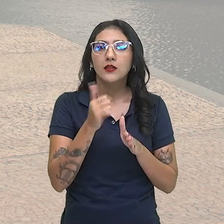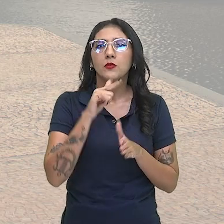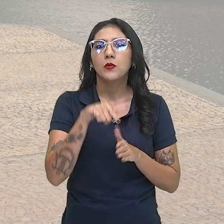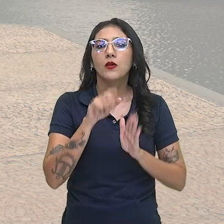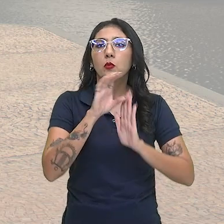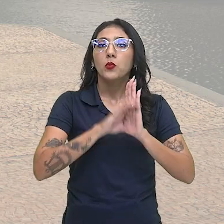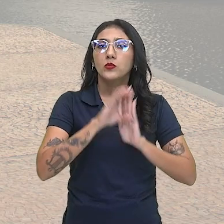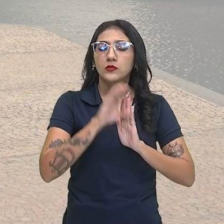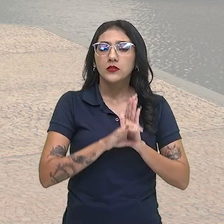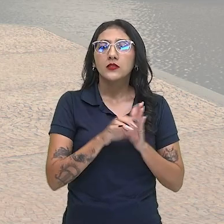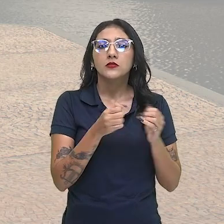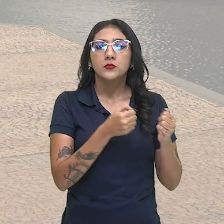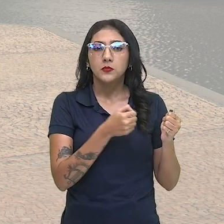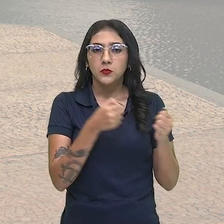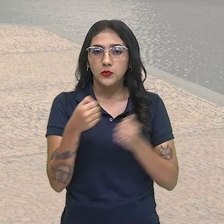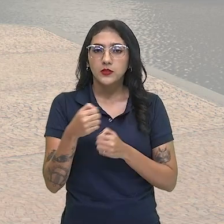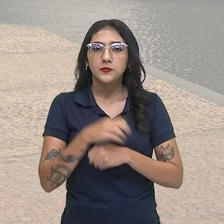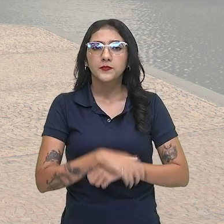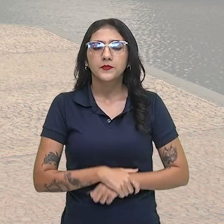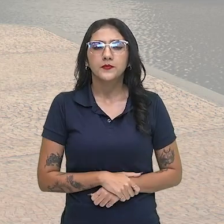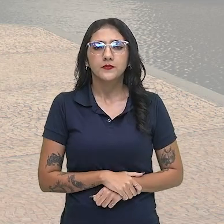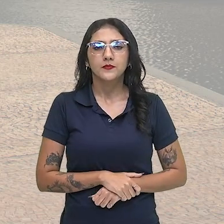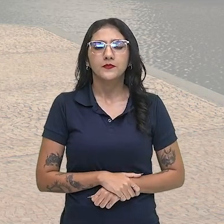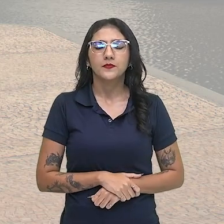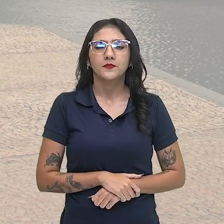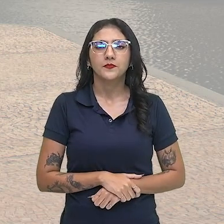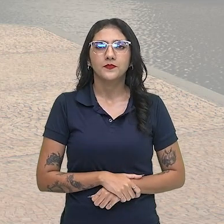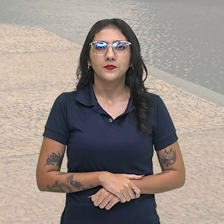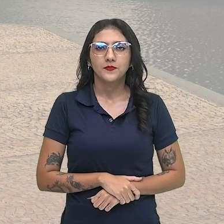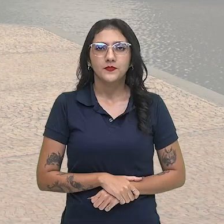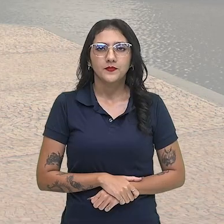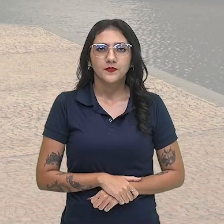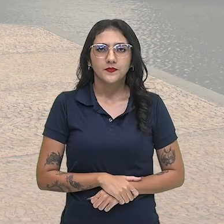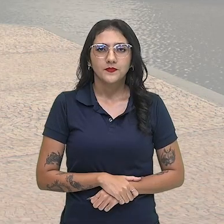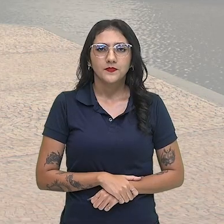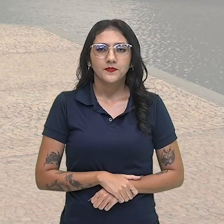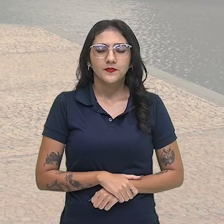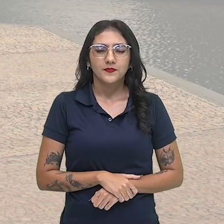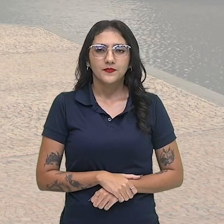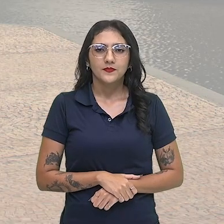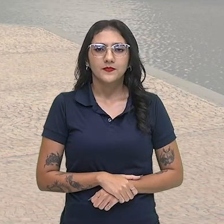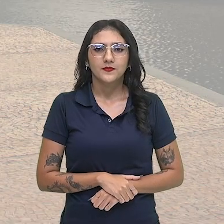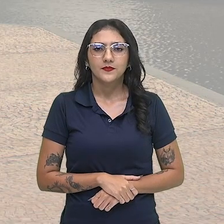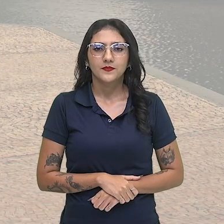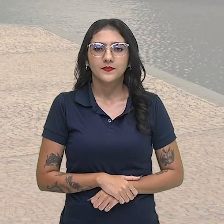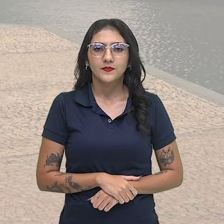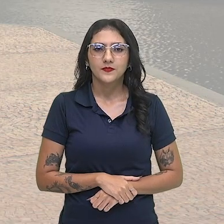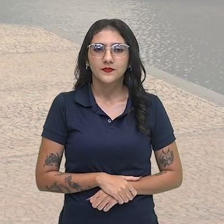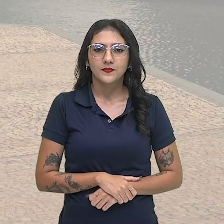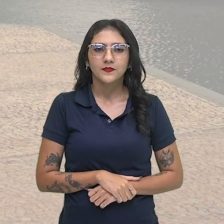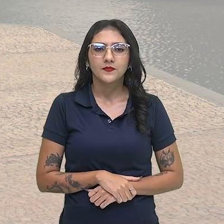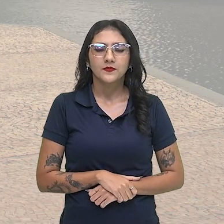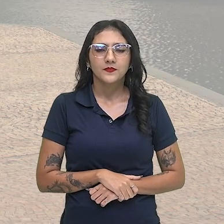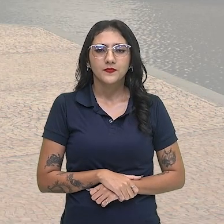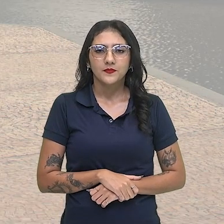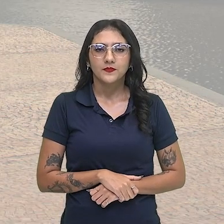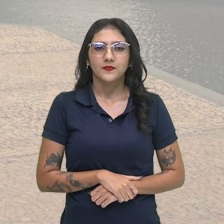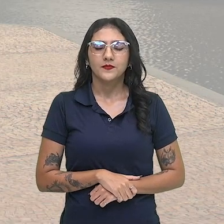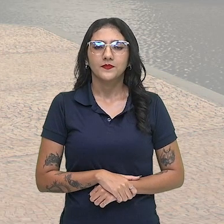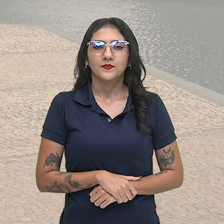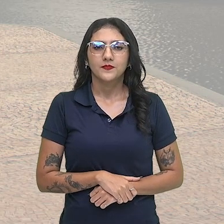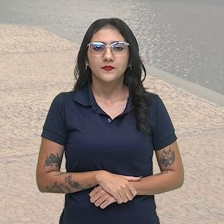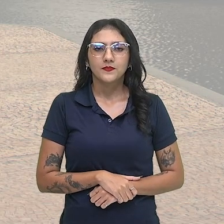trabalhando o conceito de poder, não é isso? E aí, vimos a questão do poder, vamos então passar para o conceito de